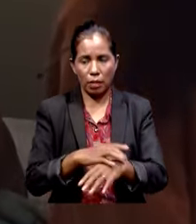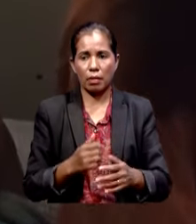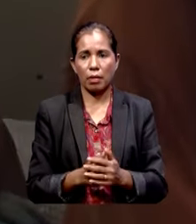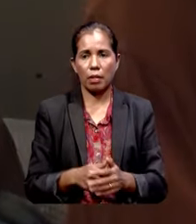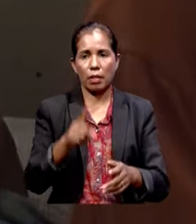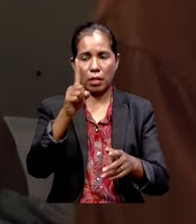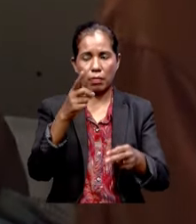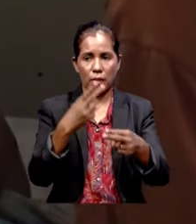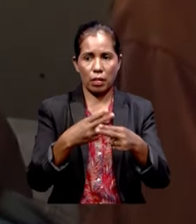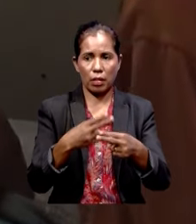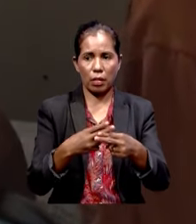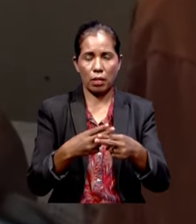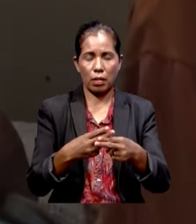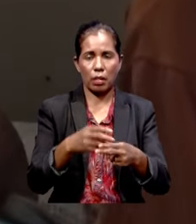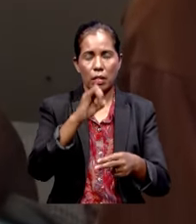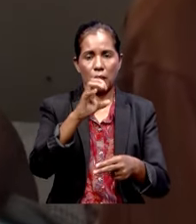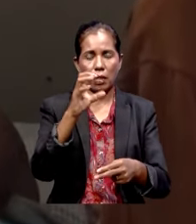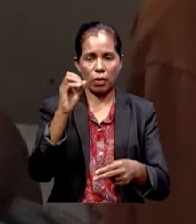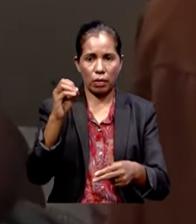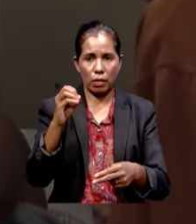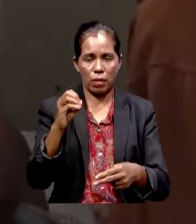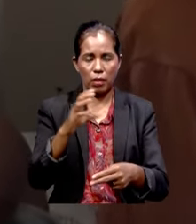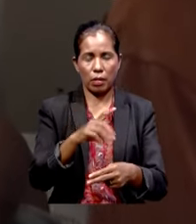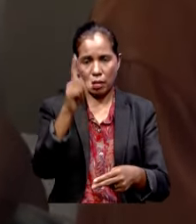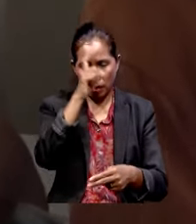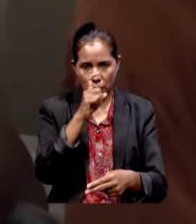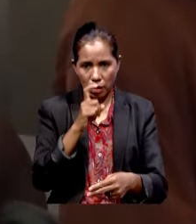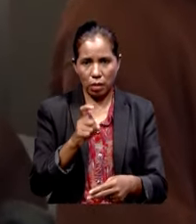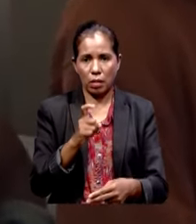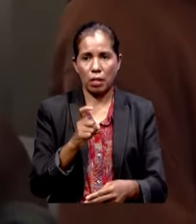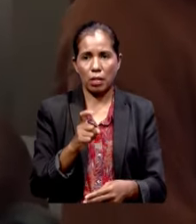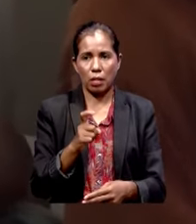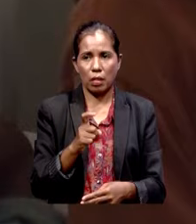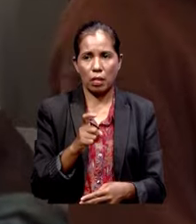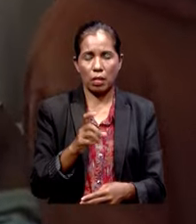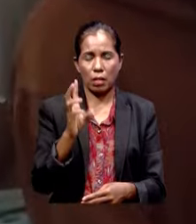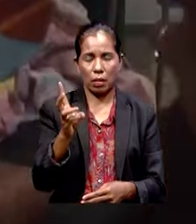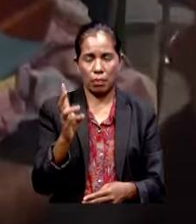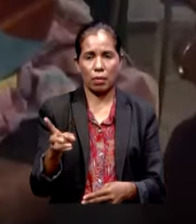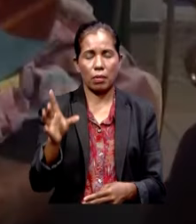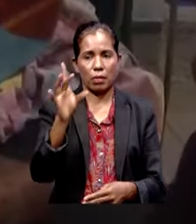Ida makanarang I.O. O ida di Nenur Singwal.